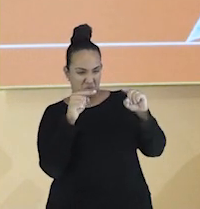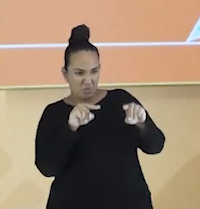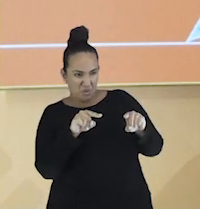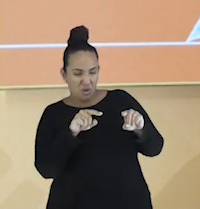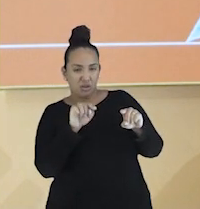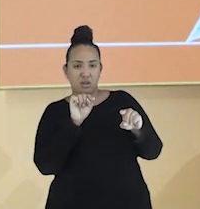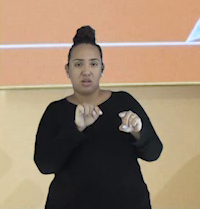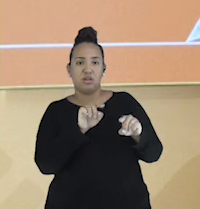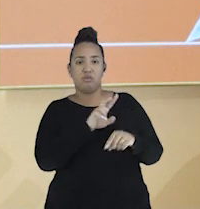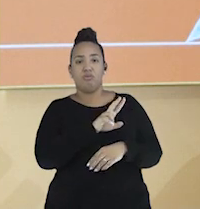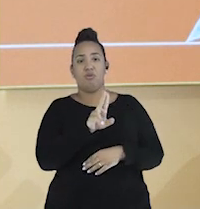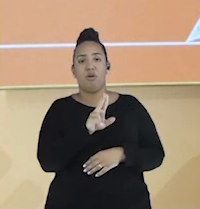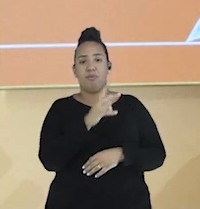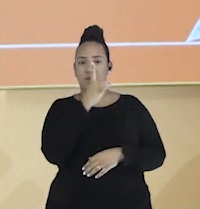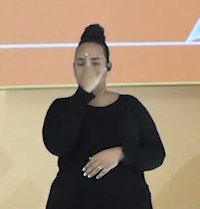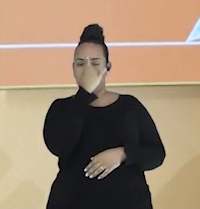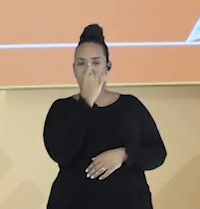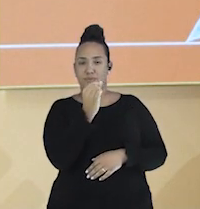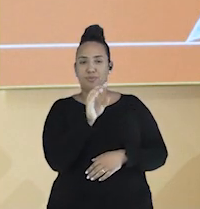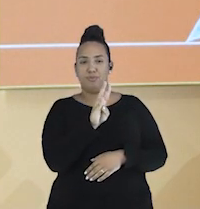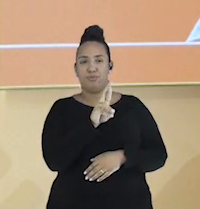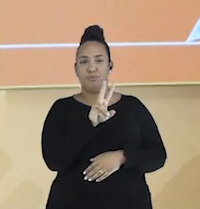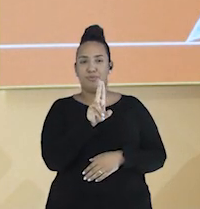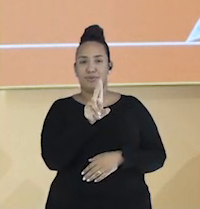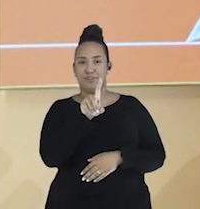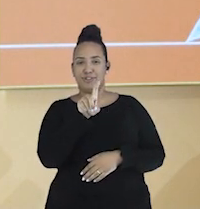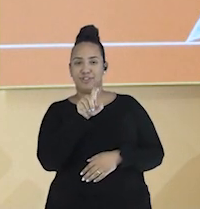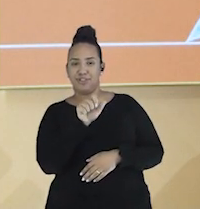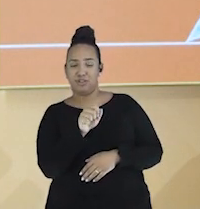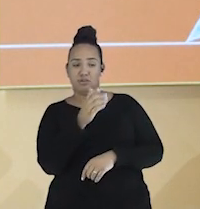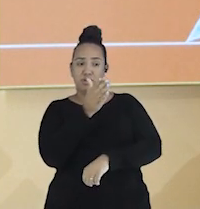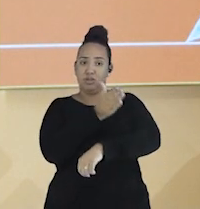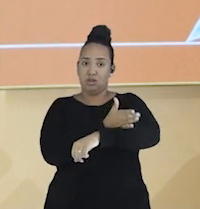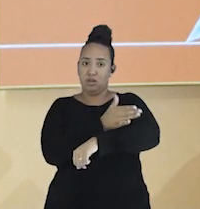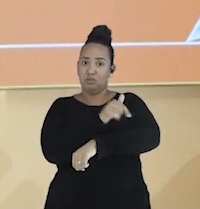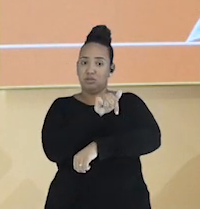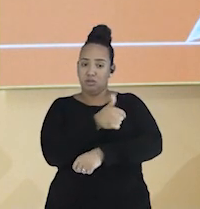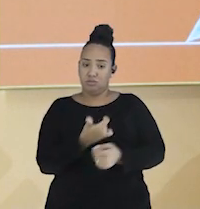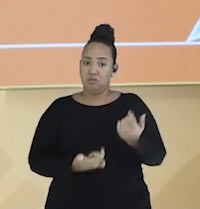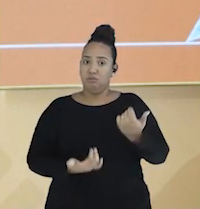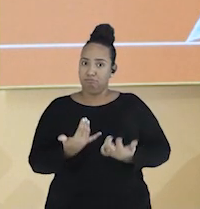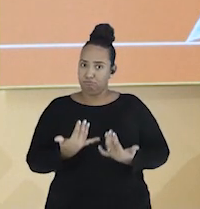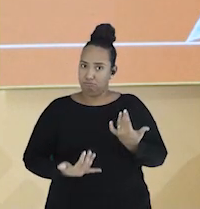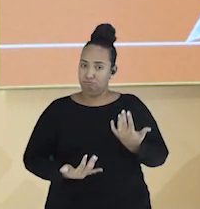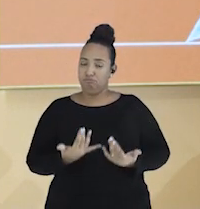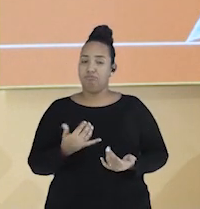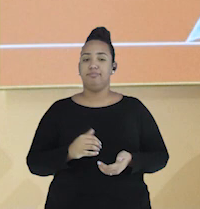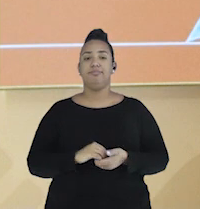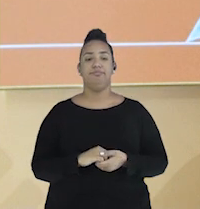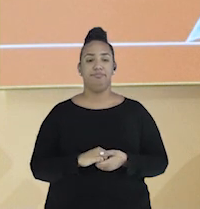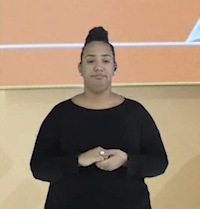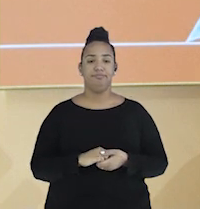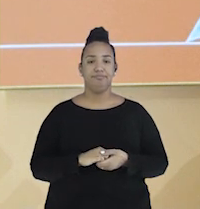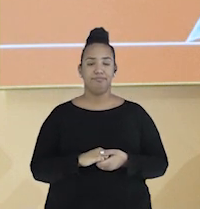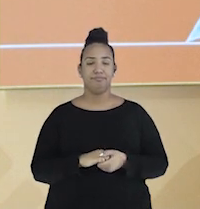seus papéis eram chamadas de bruxas e, na Idade Média, chegavam a ser queimadas.